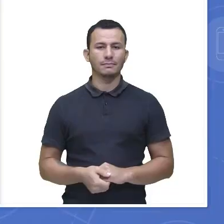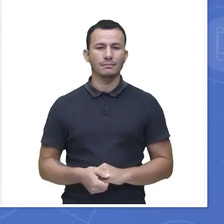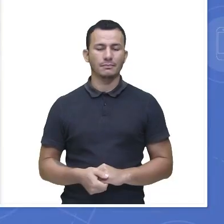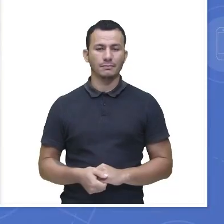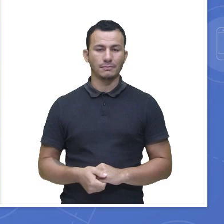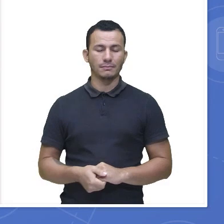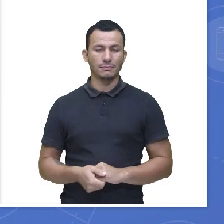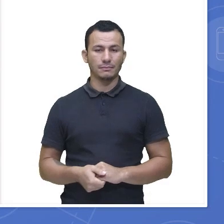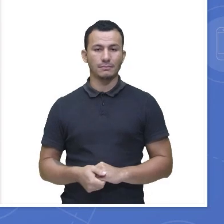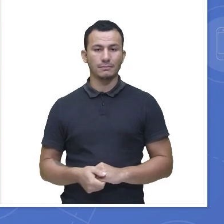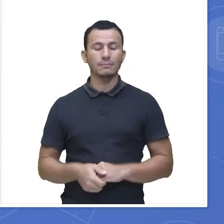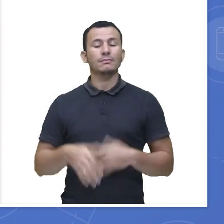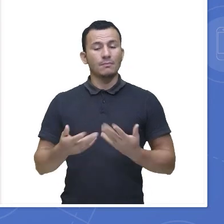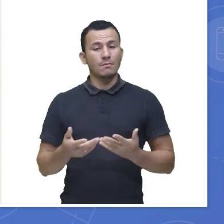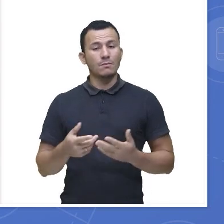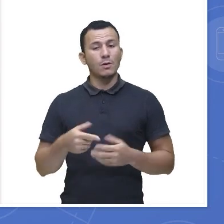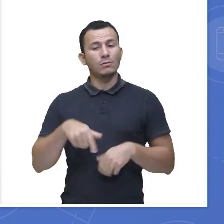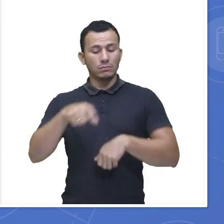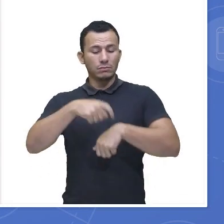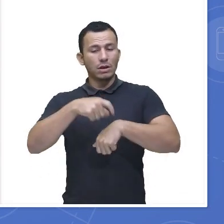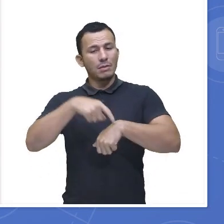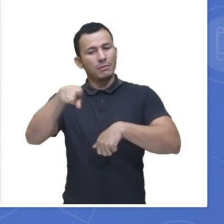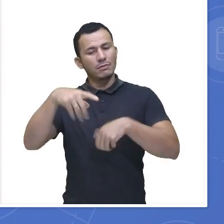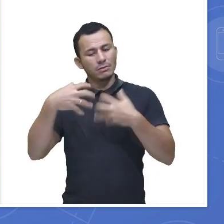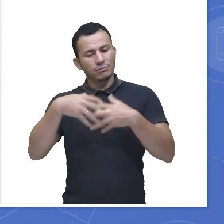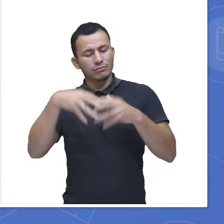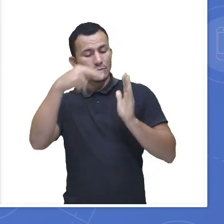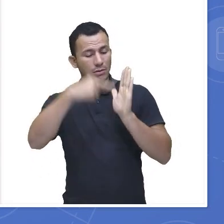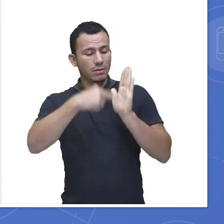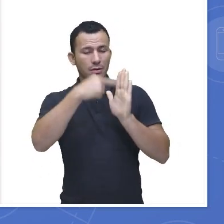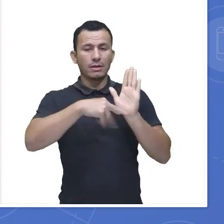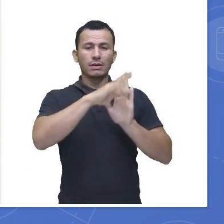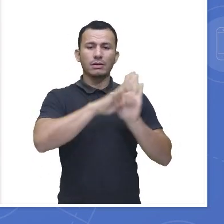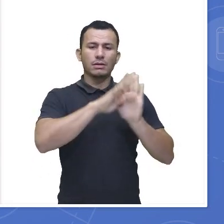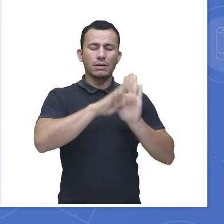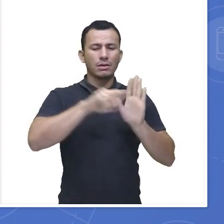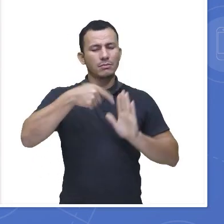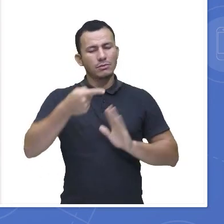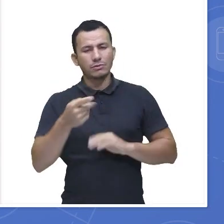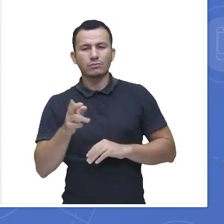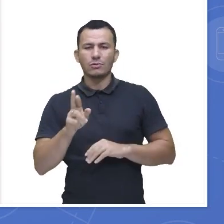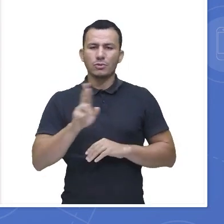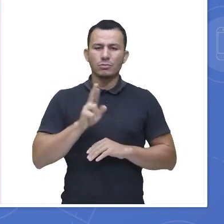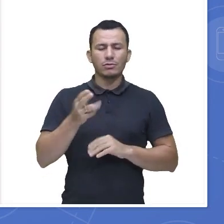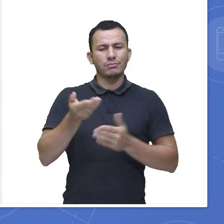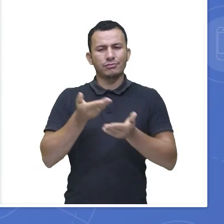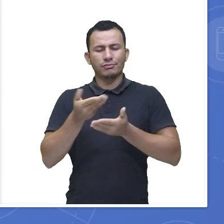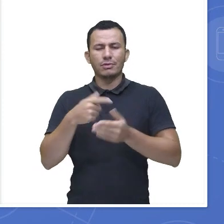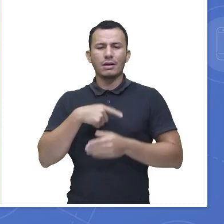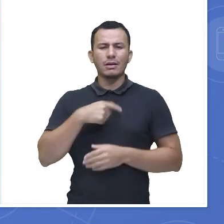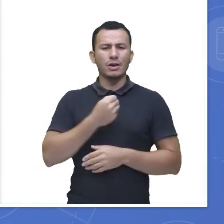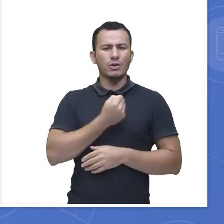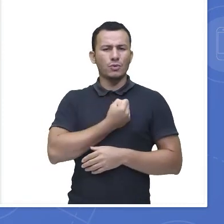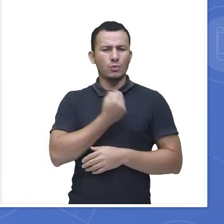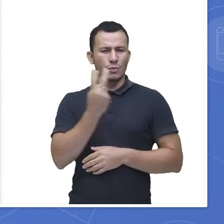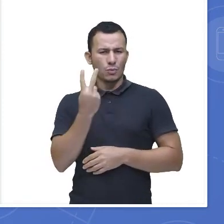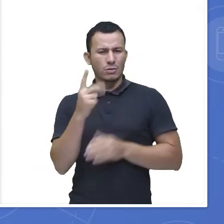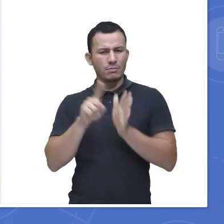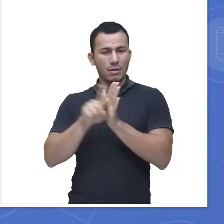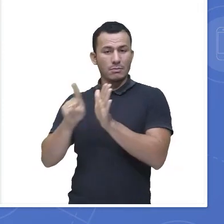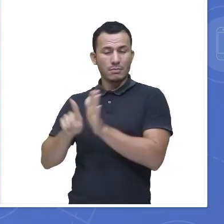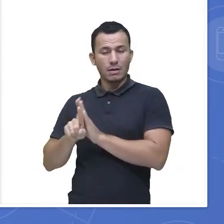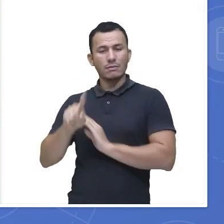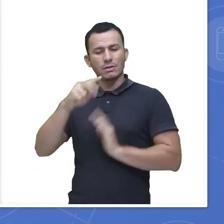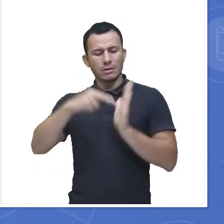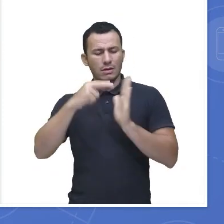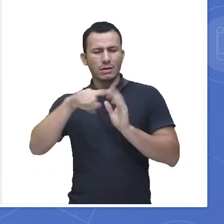Olha aí, eu deixo a questão com você, então você vai ler o texto e responder. Acredito que temos duas aqui, então você lê e